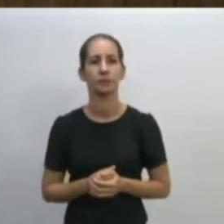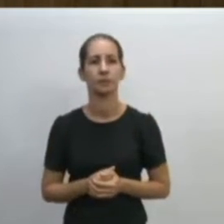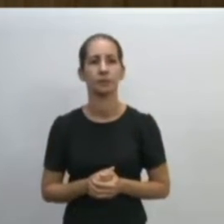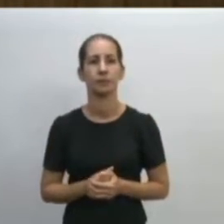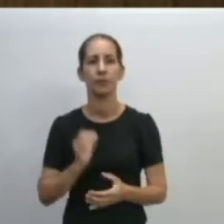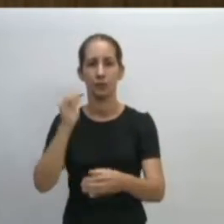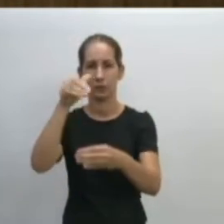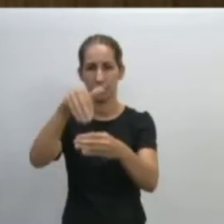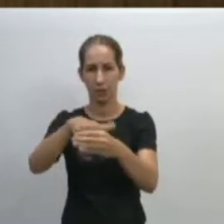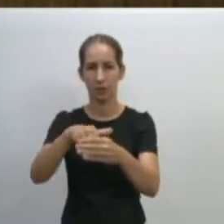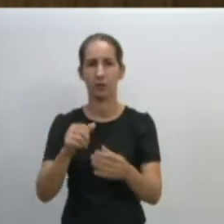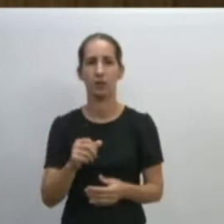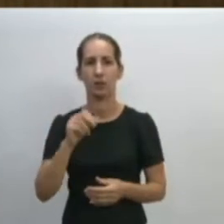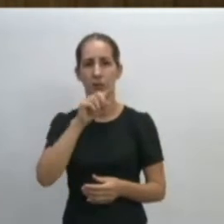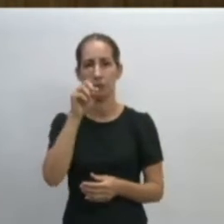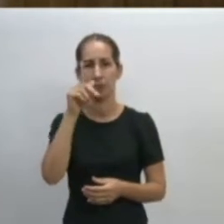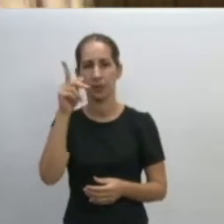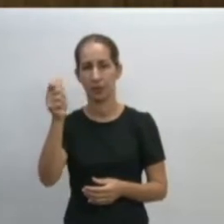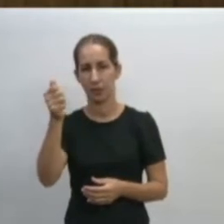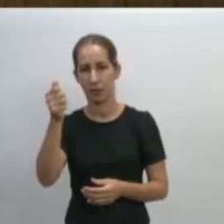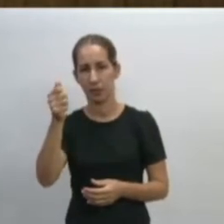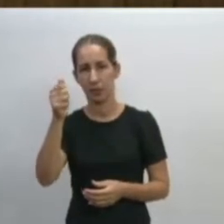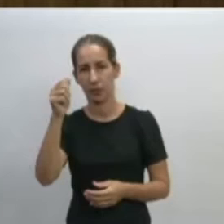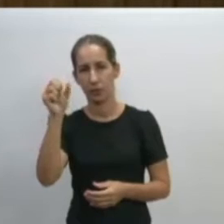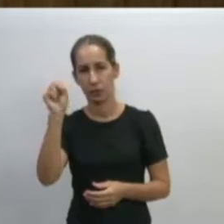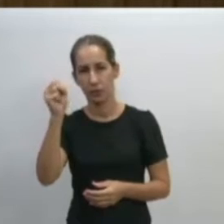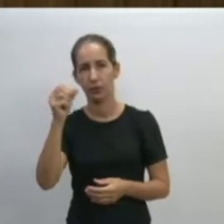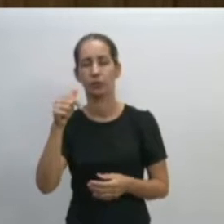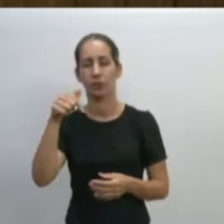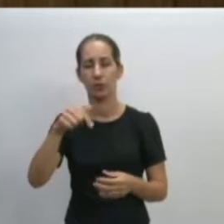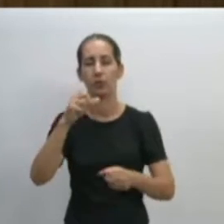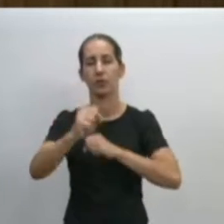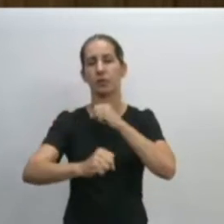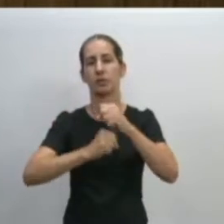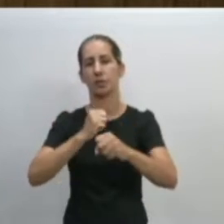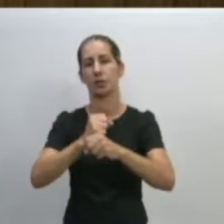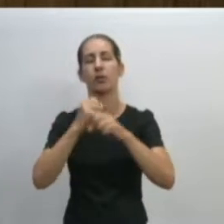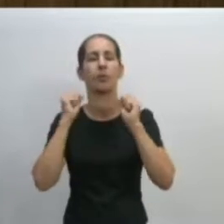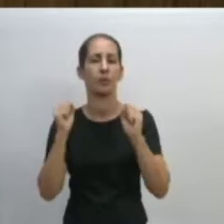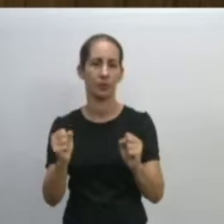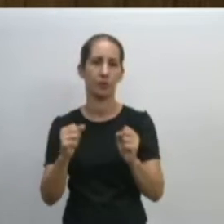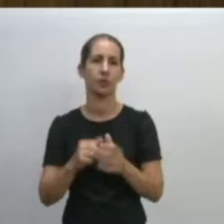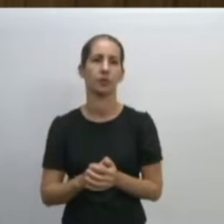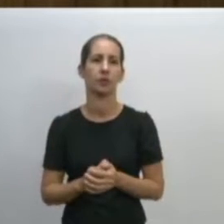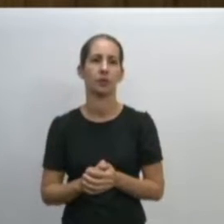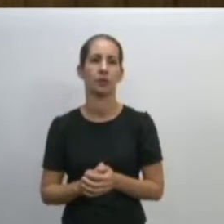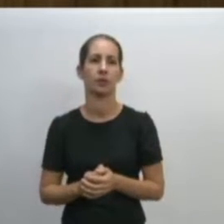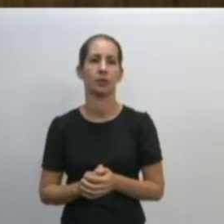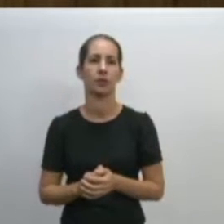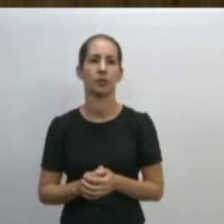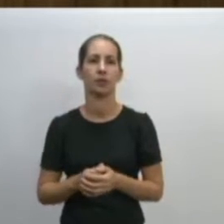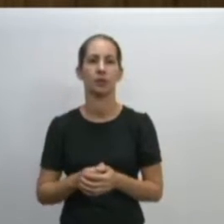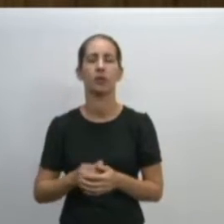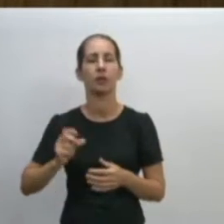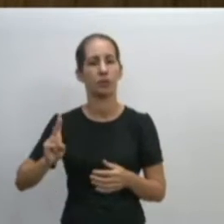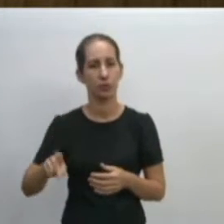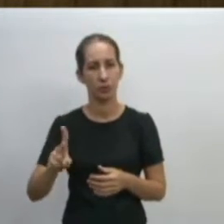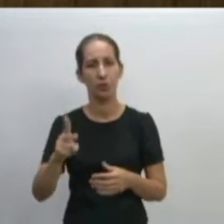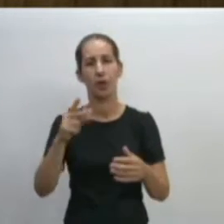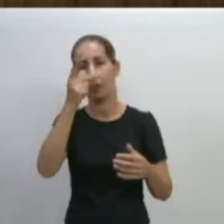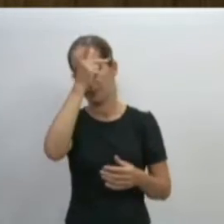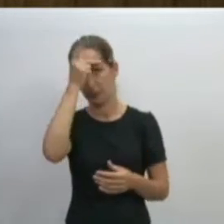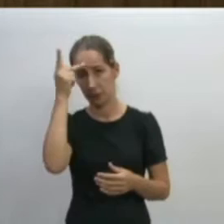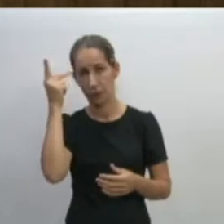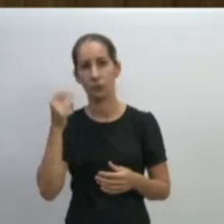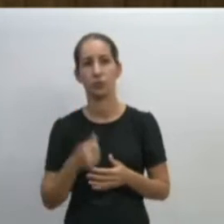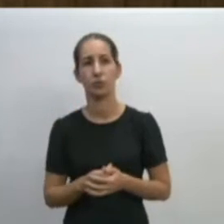da votação da ZPA 8 deste ano, a gente dá a possibilidade de manutenção daquelas pessoas que